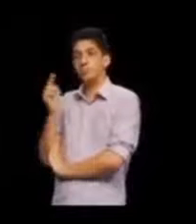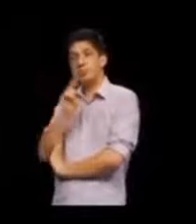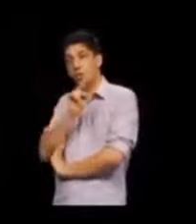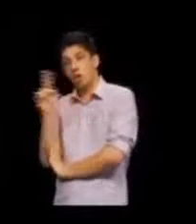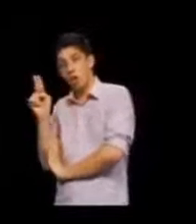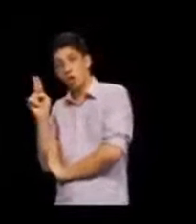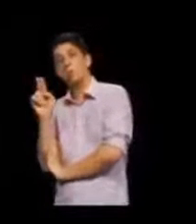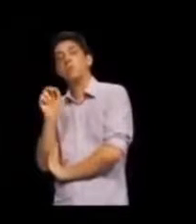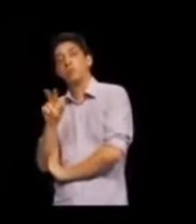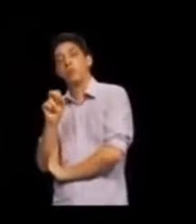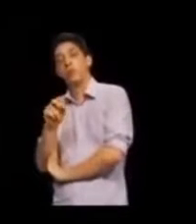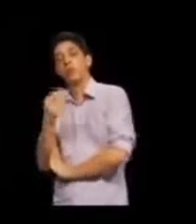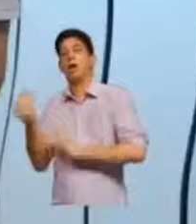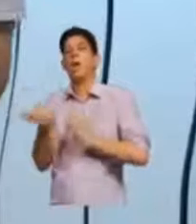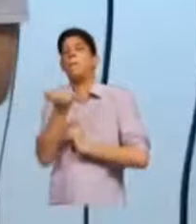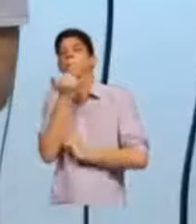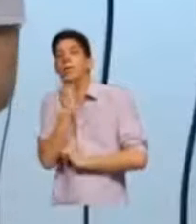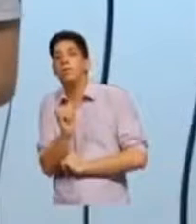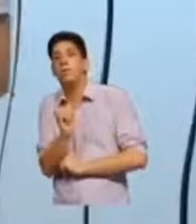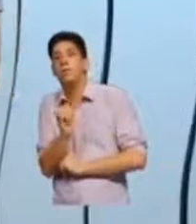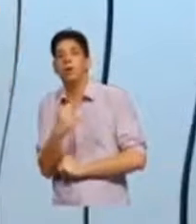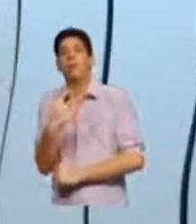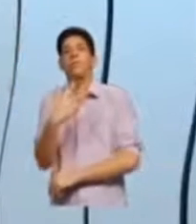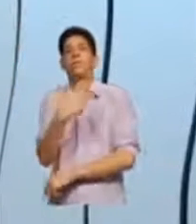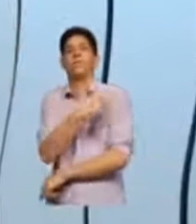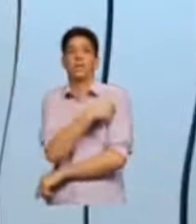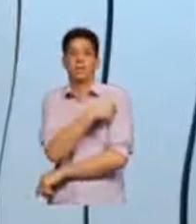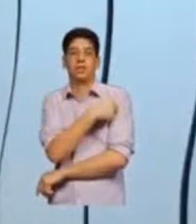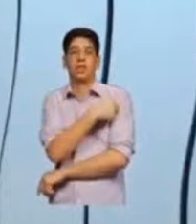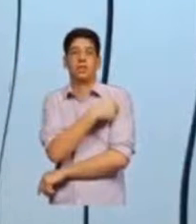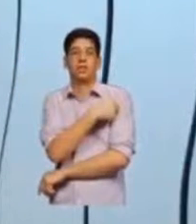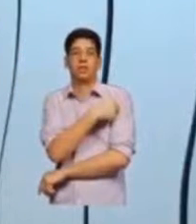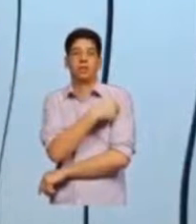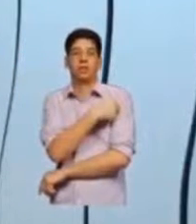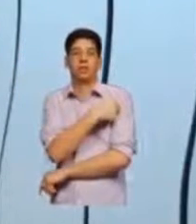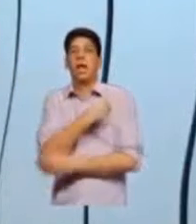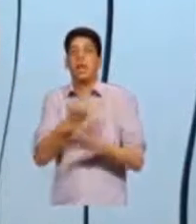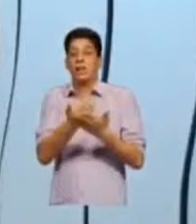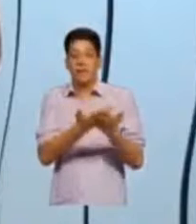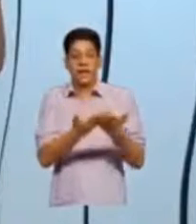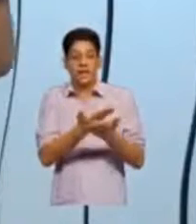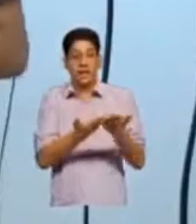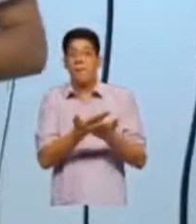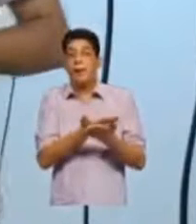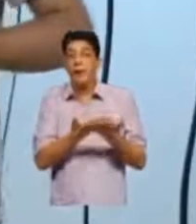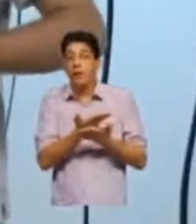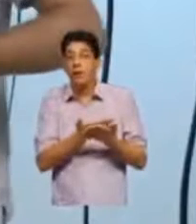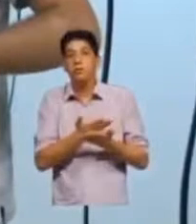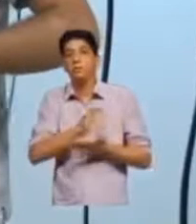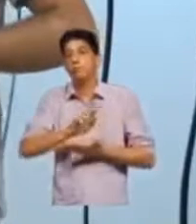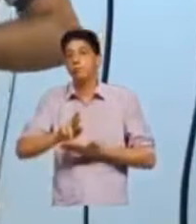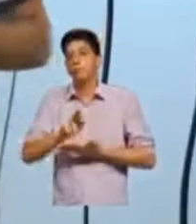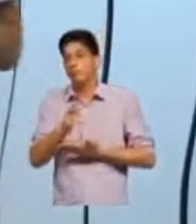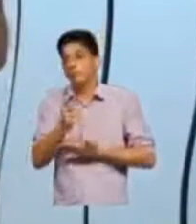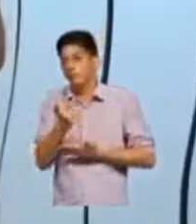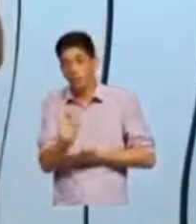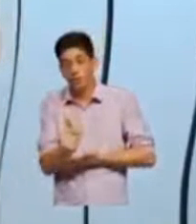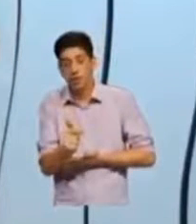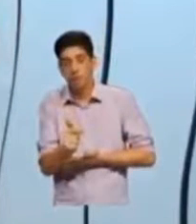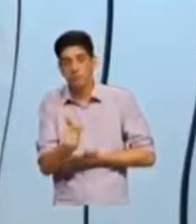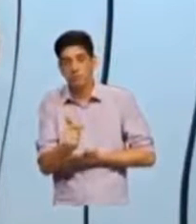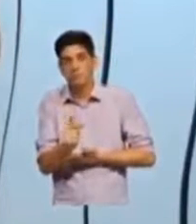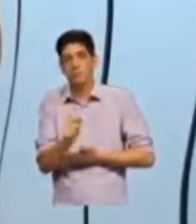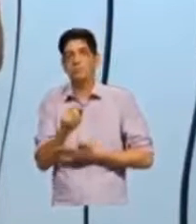Tá? A prevenção é a vacinação, não existe tratamento. Tá? A varíola ela vem